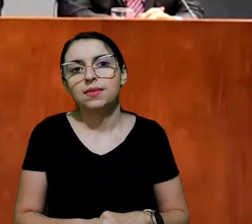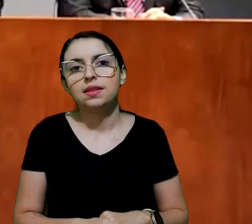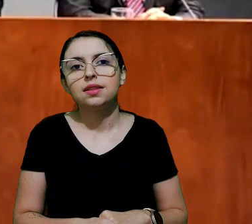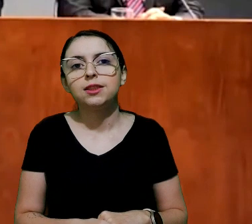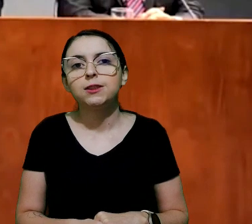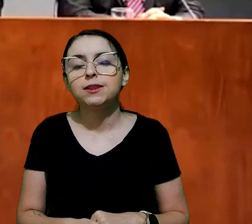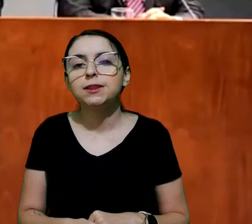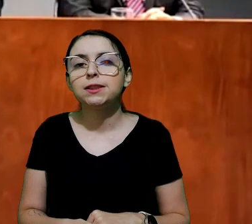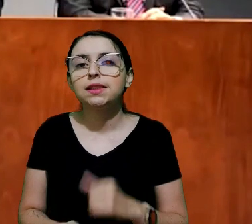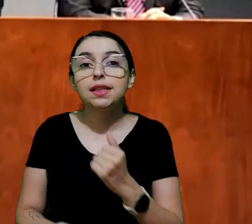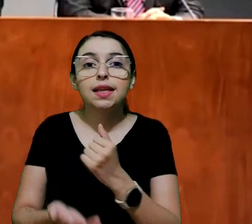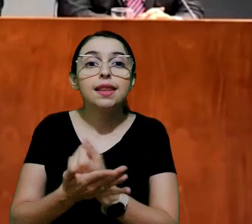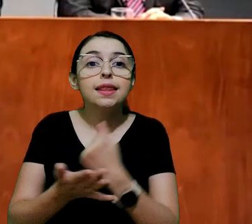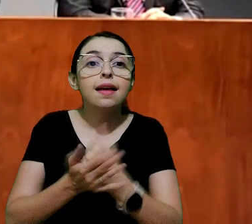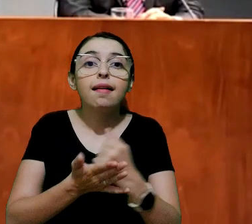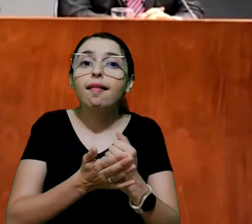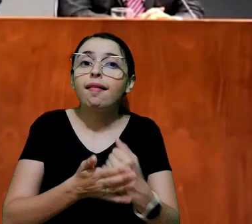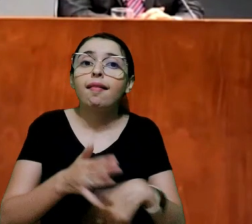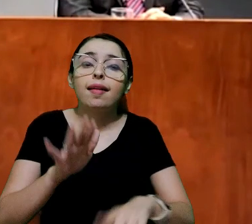estão